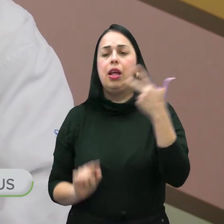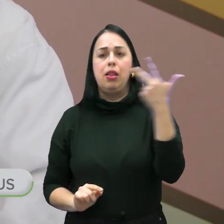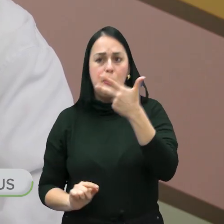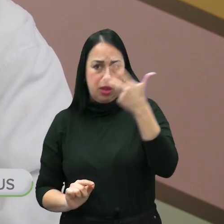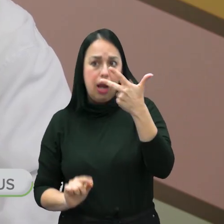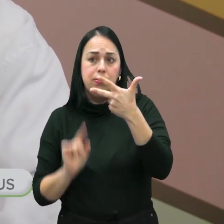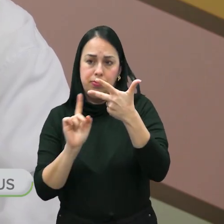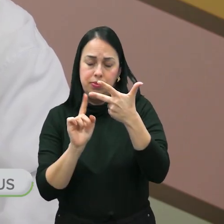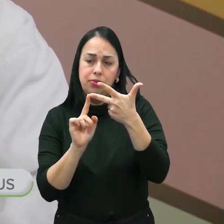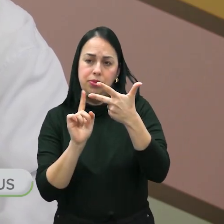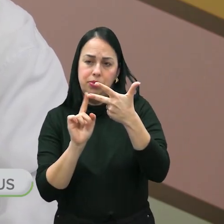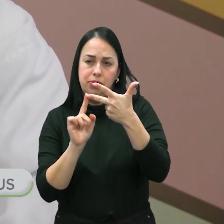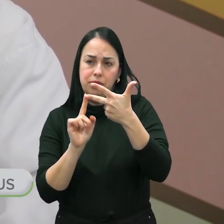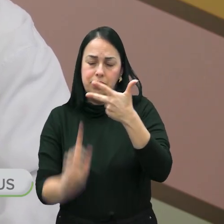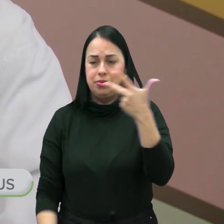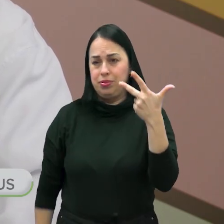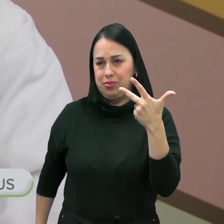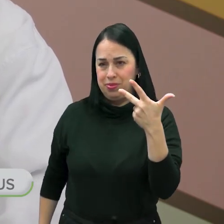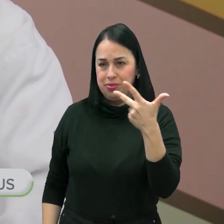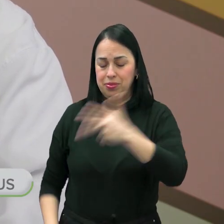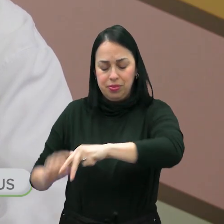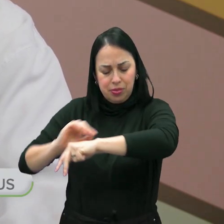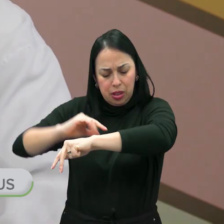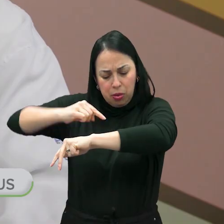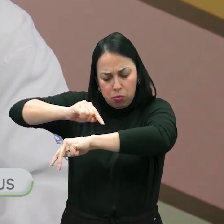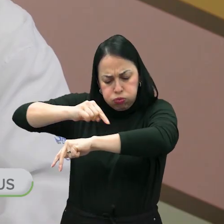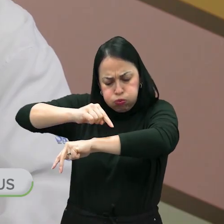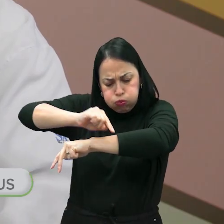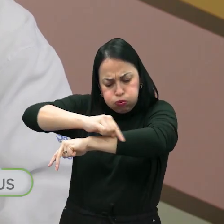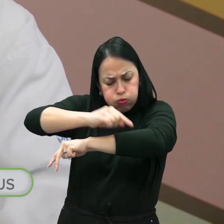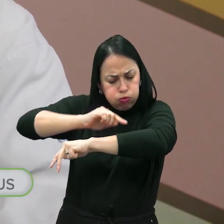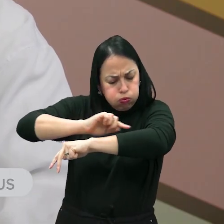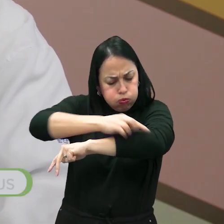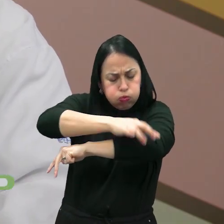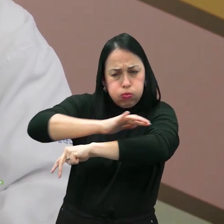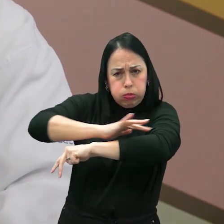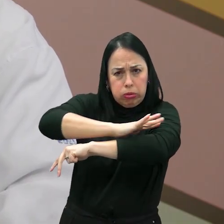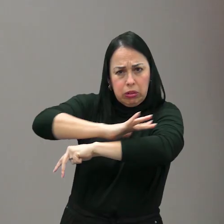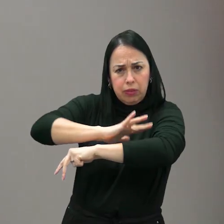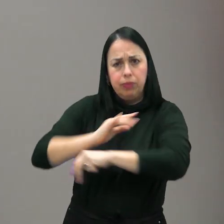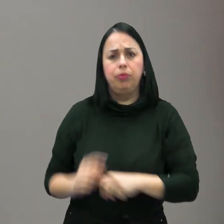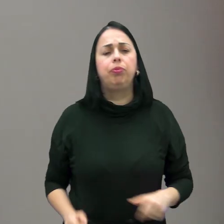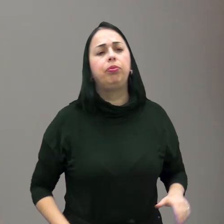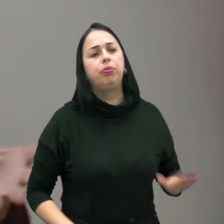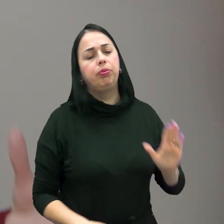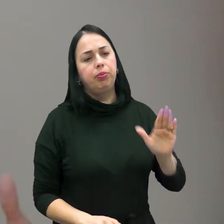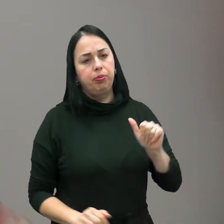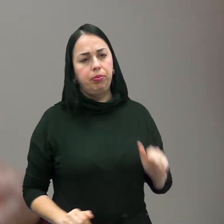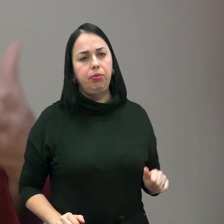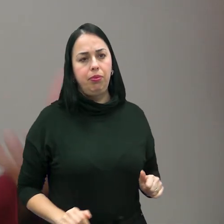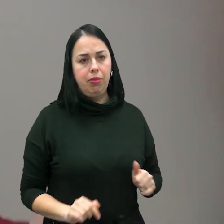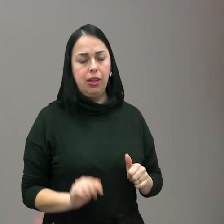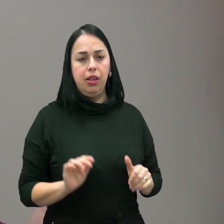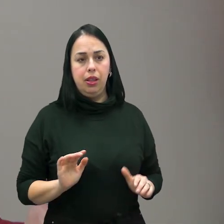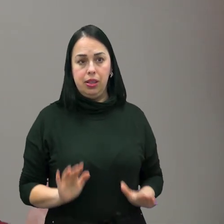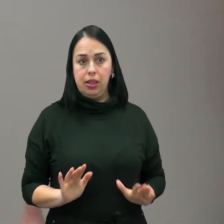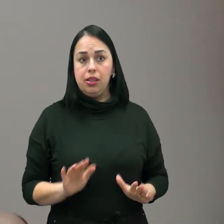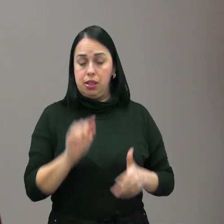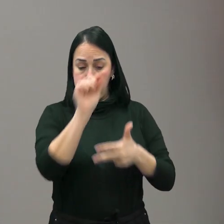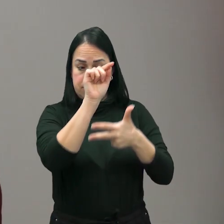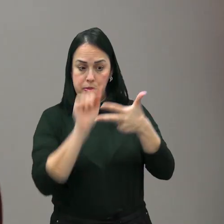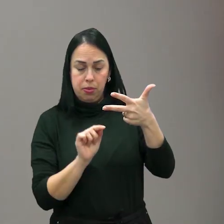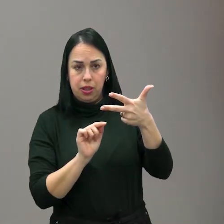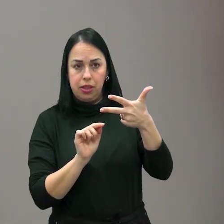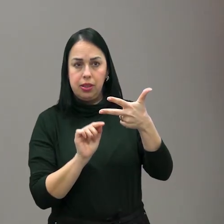queimando todas as camadas, a gente chama isso de queimadura profunda de terceiro grau. Doutor, o senhor citou as